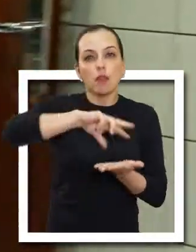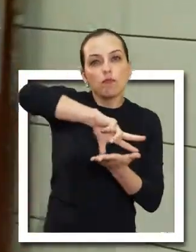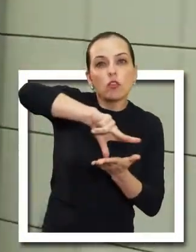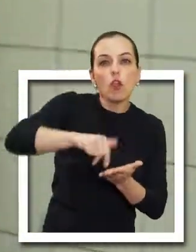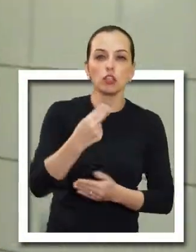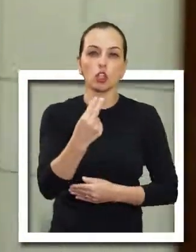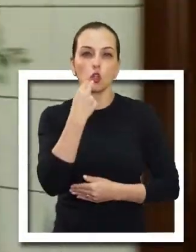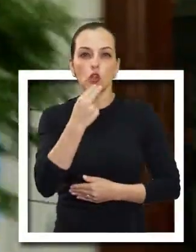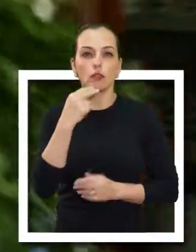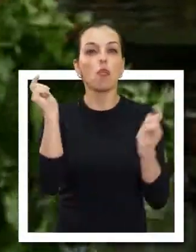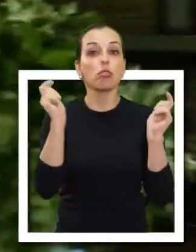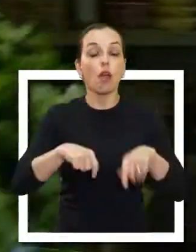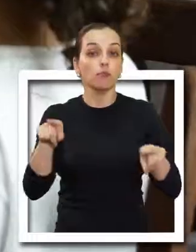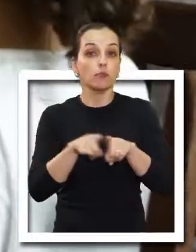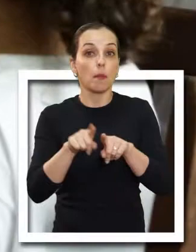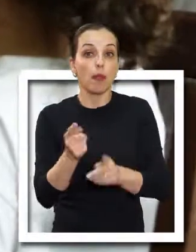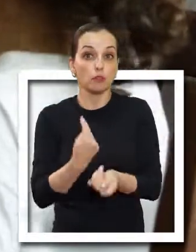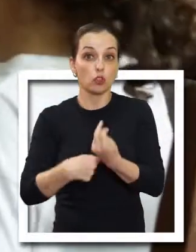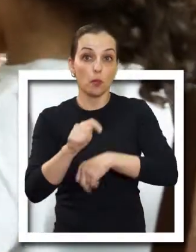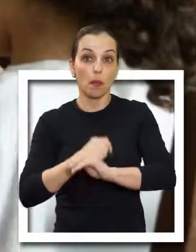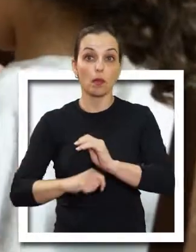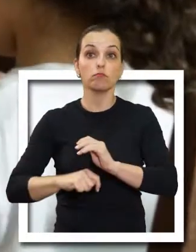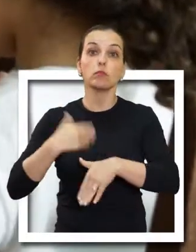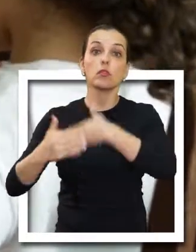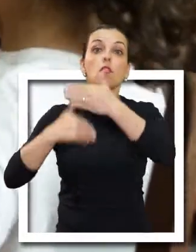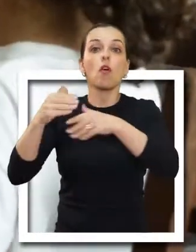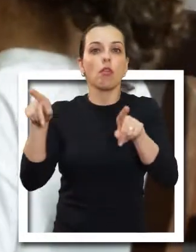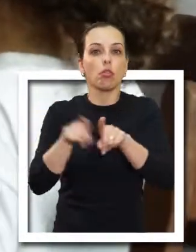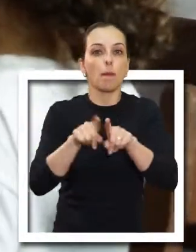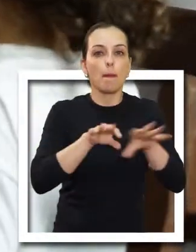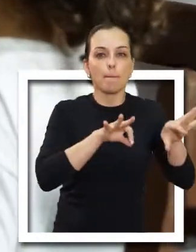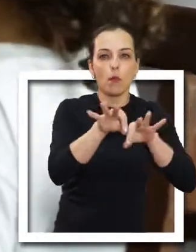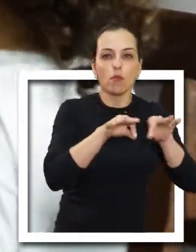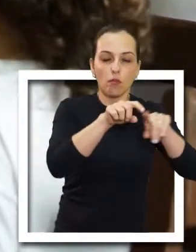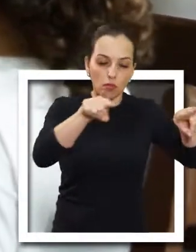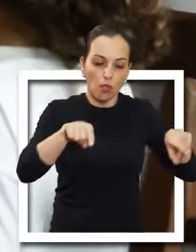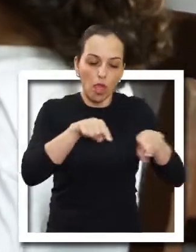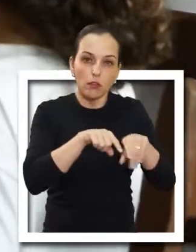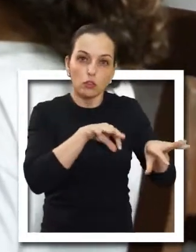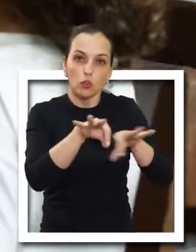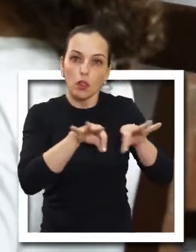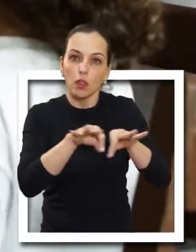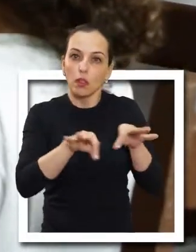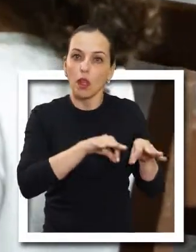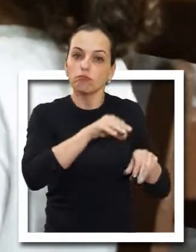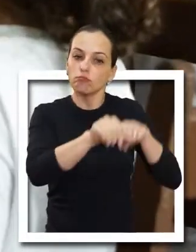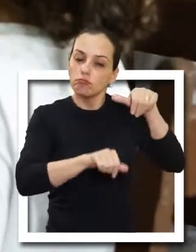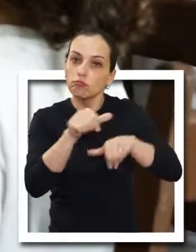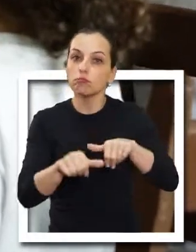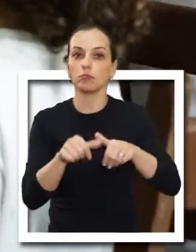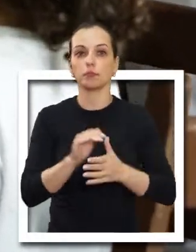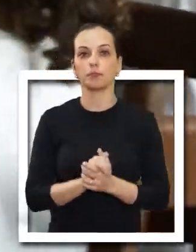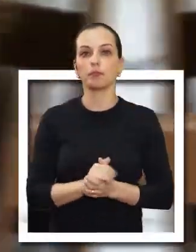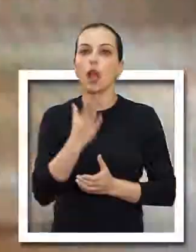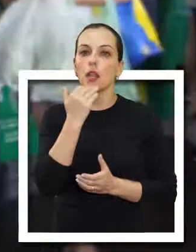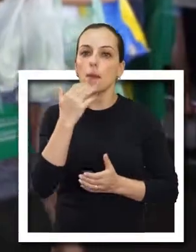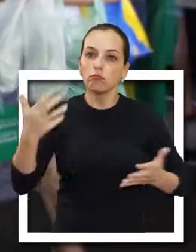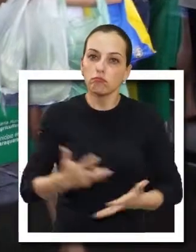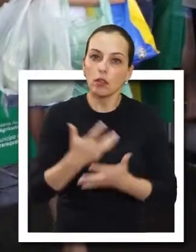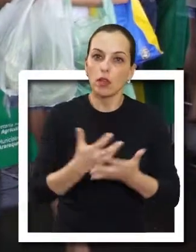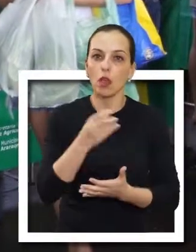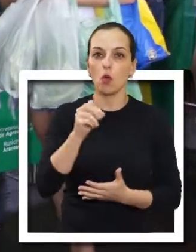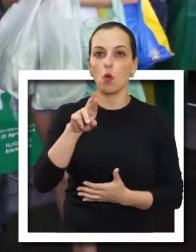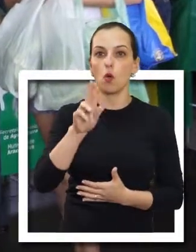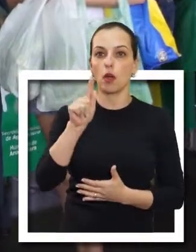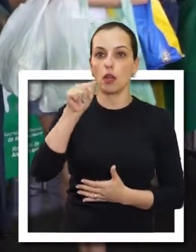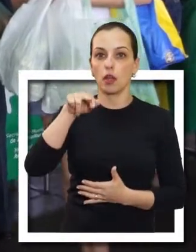nutricional, mas também o desenvolvimento econômico regional e uma política séria da tão sonhada reforma agrária. As